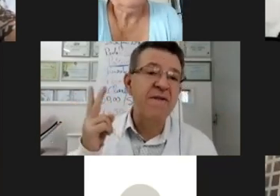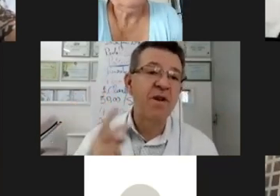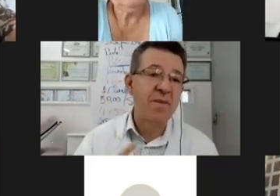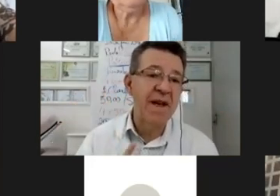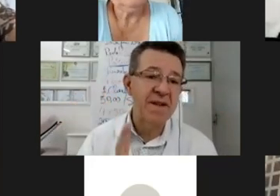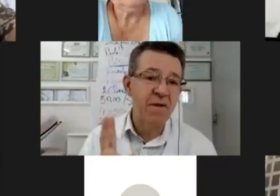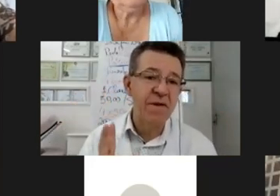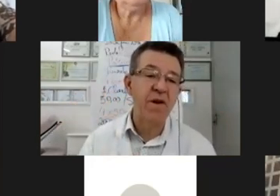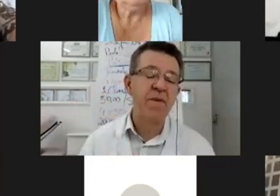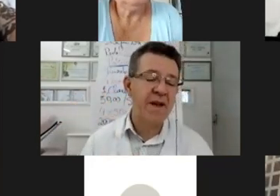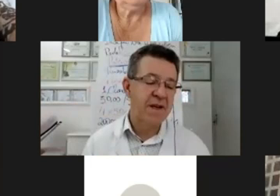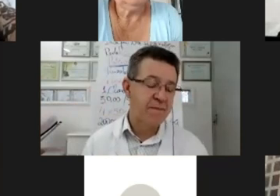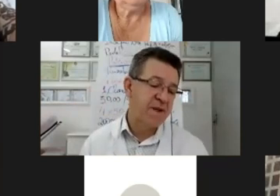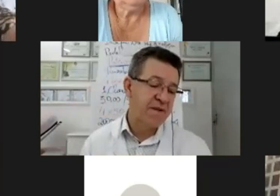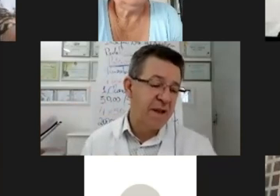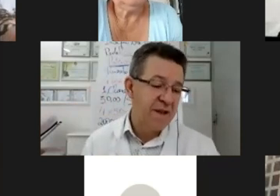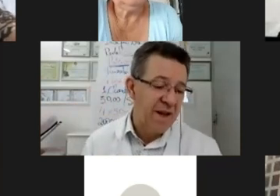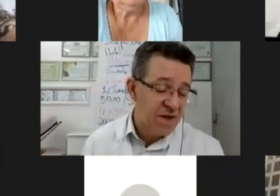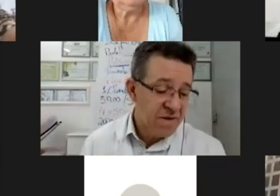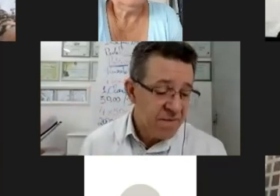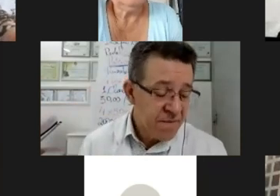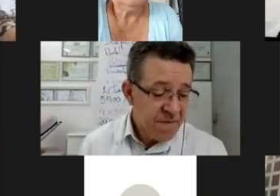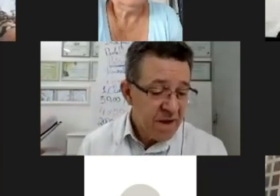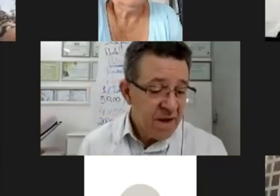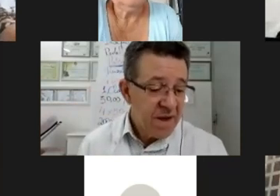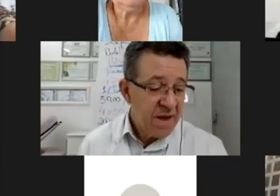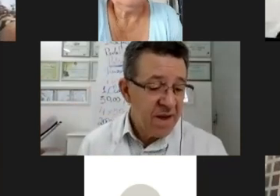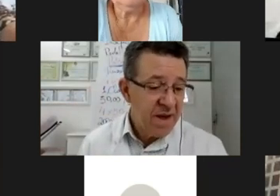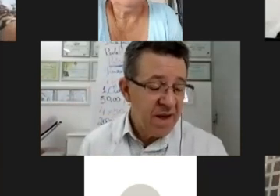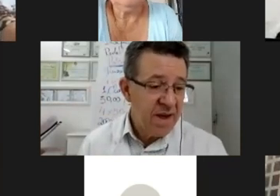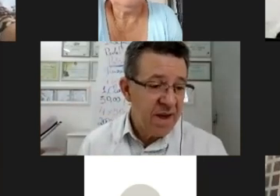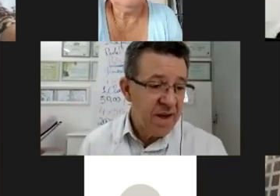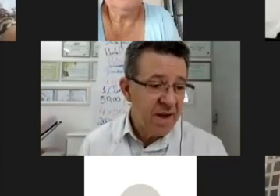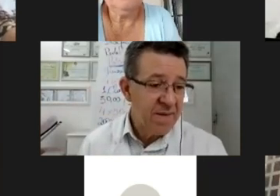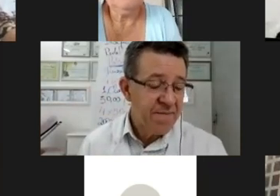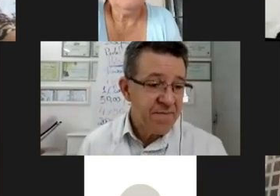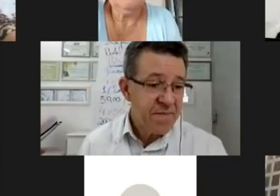vou preservar o nome delas, não vou falar o nome delas. Preservar a identidade.